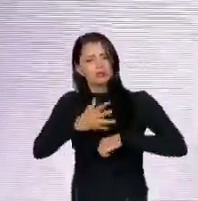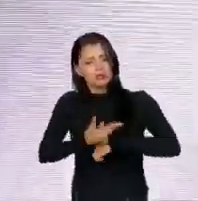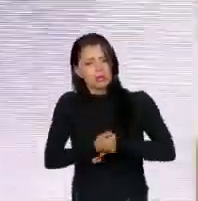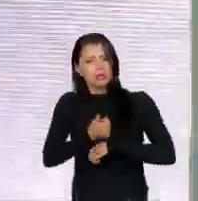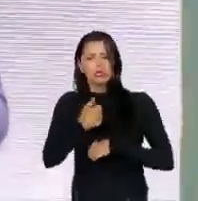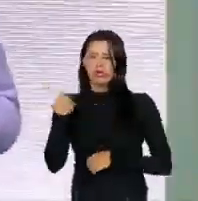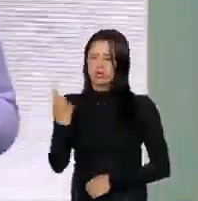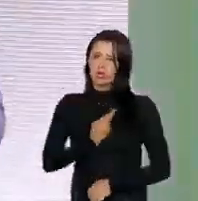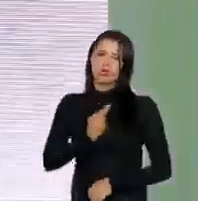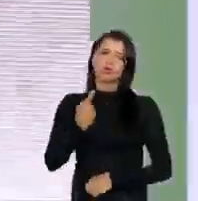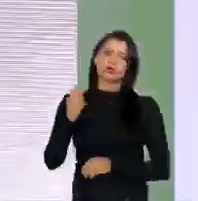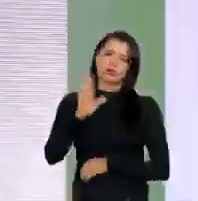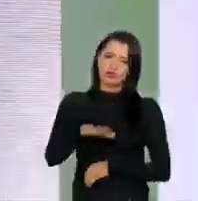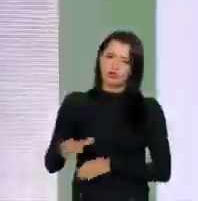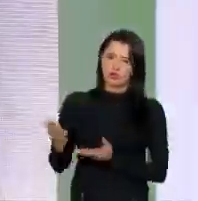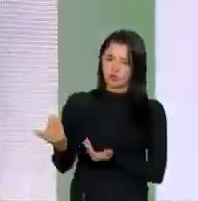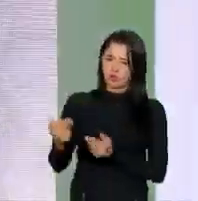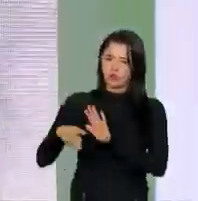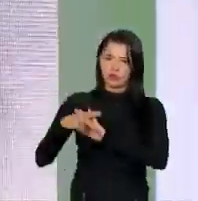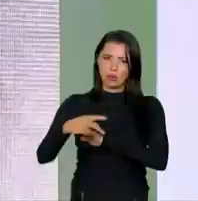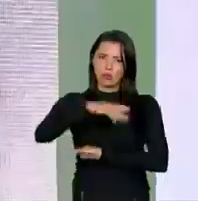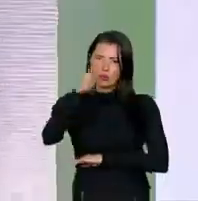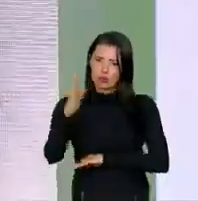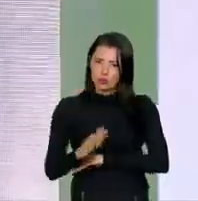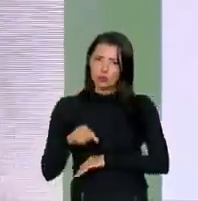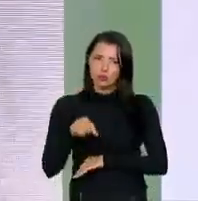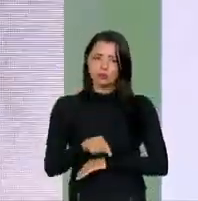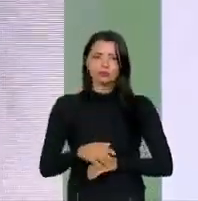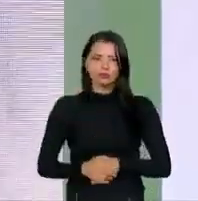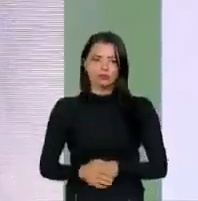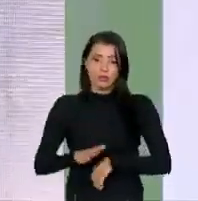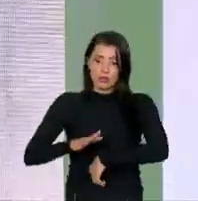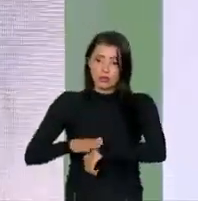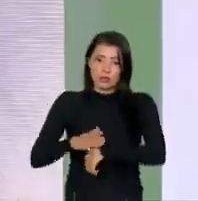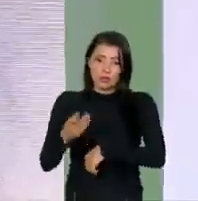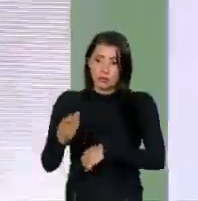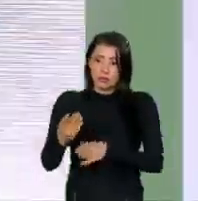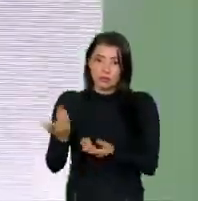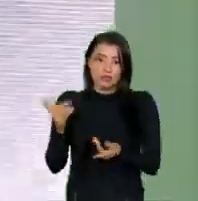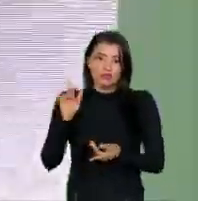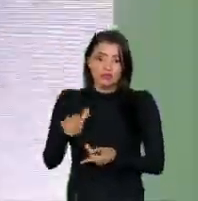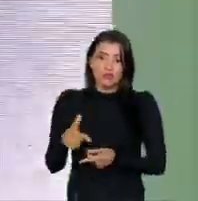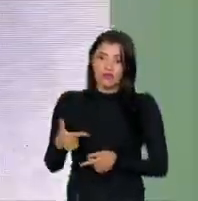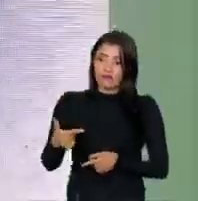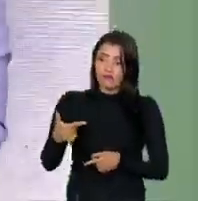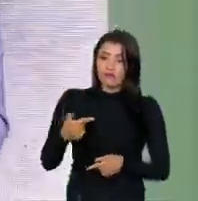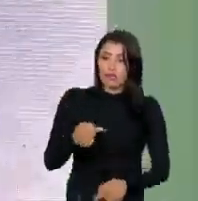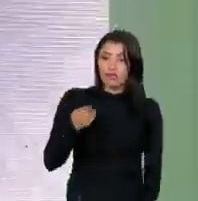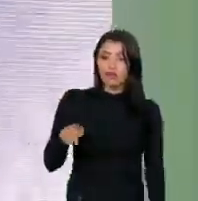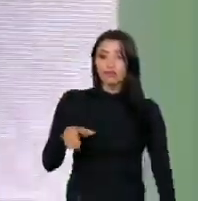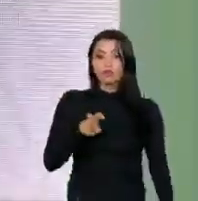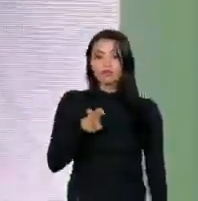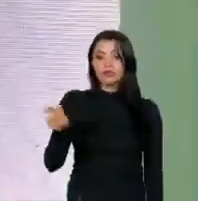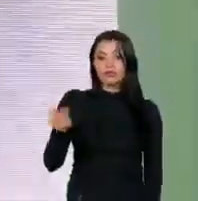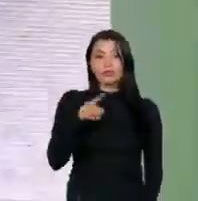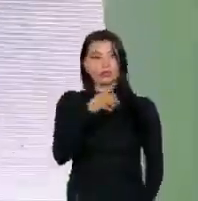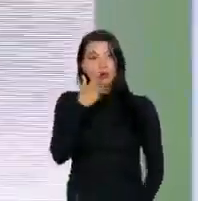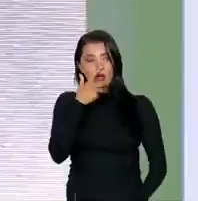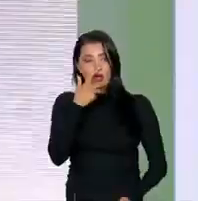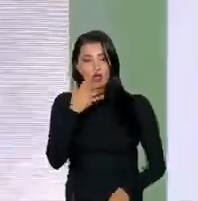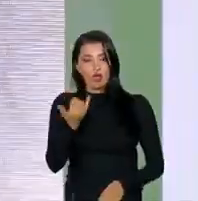crianças e jovens desse país. Isso é o tempo que falta, é o tempo que eu já andei, não? 27,55, só está passando para mim